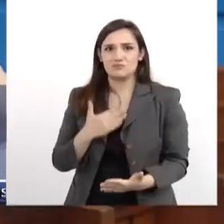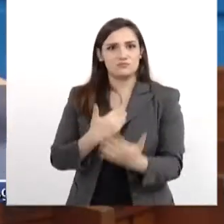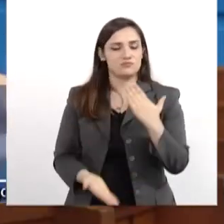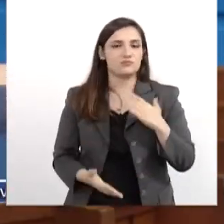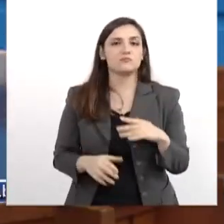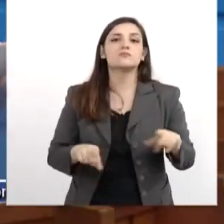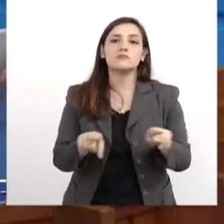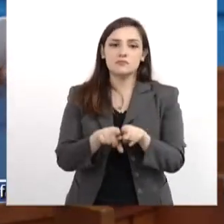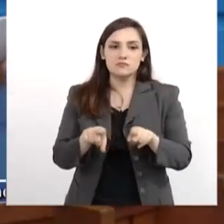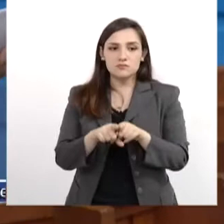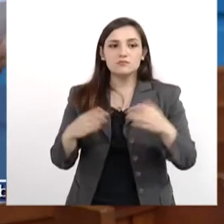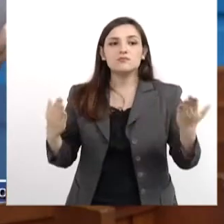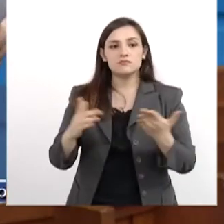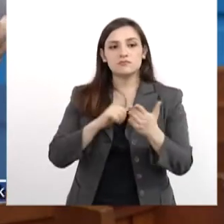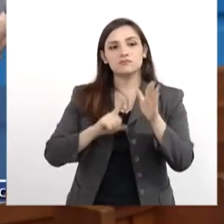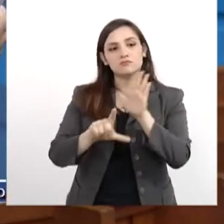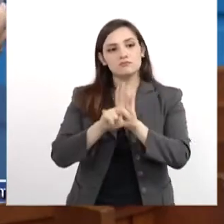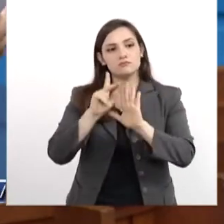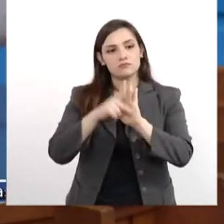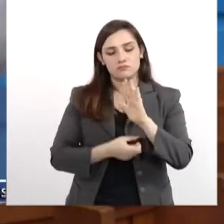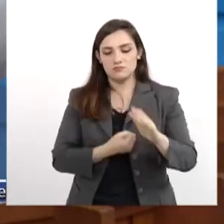esse projeto de lei